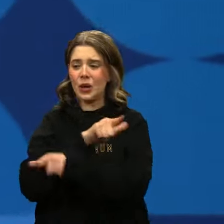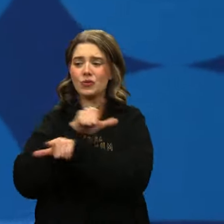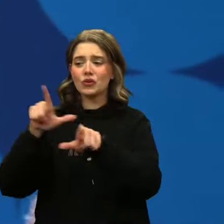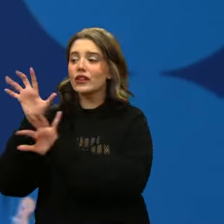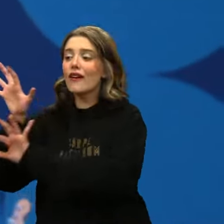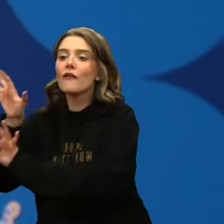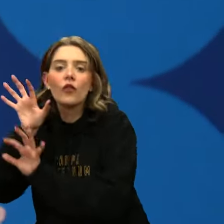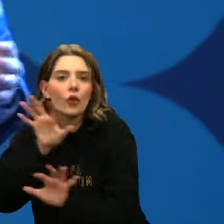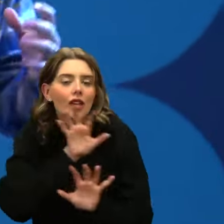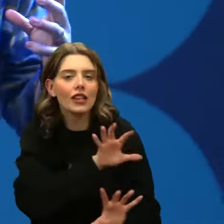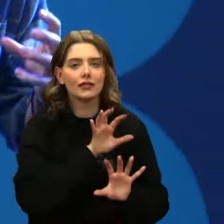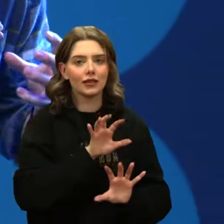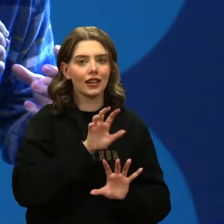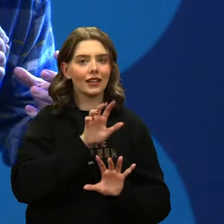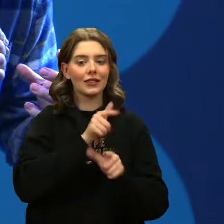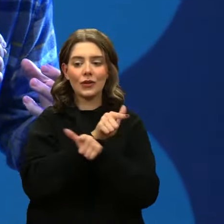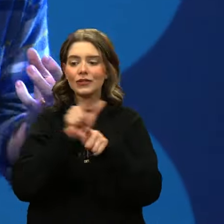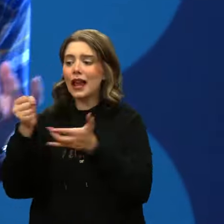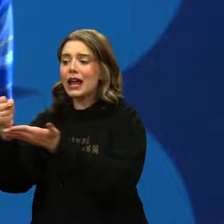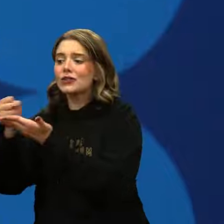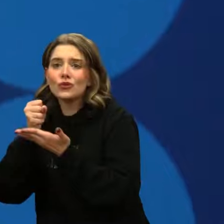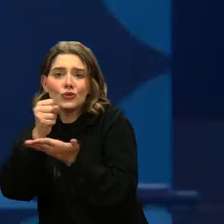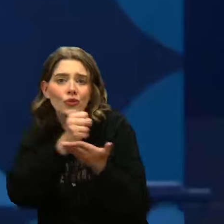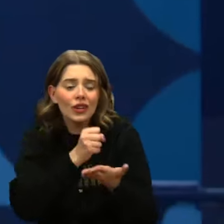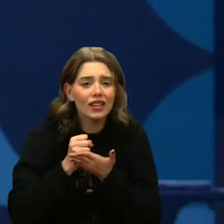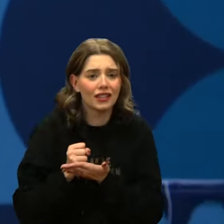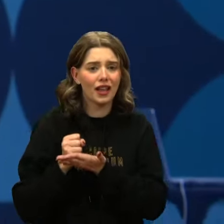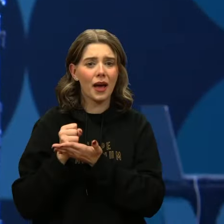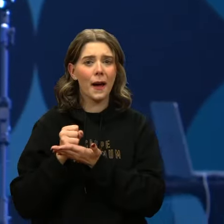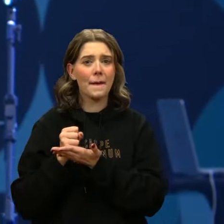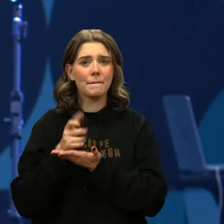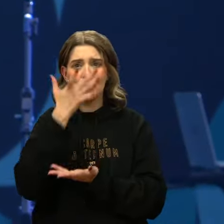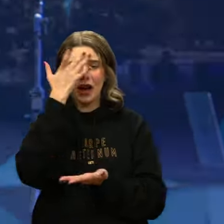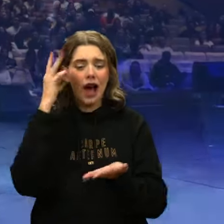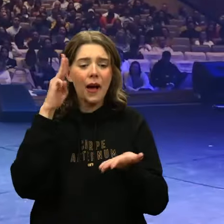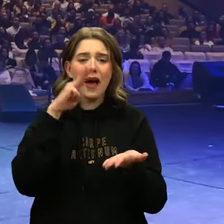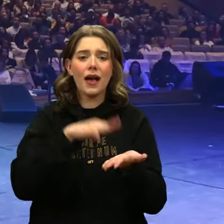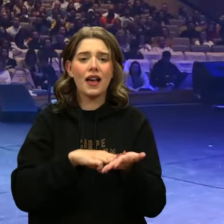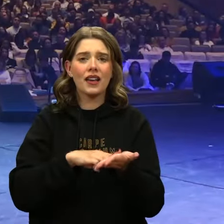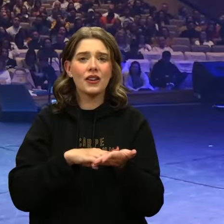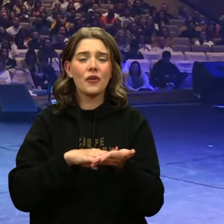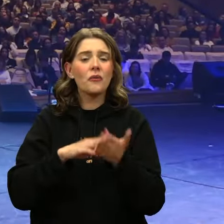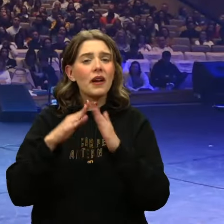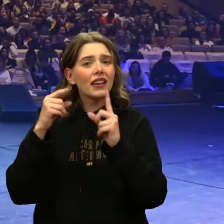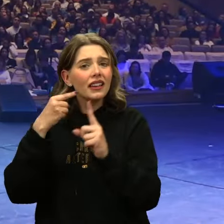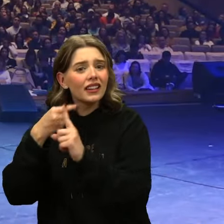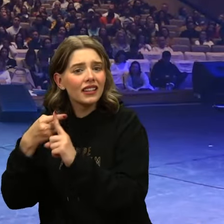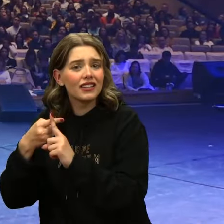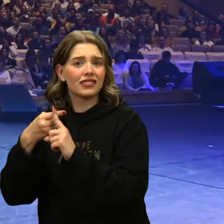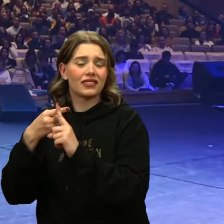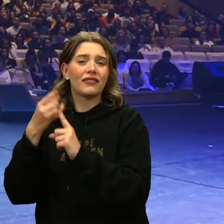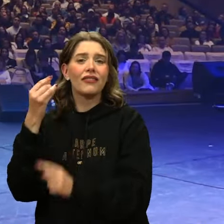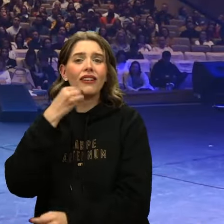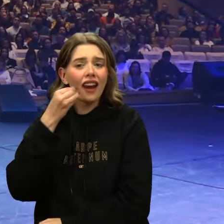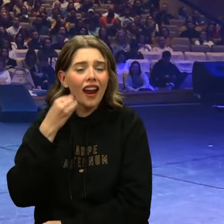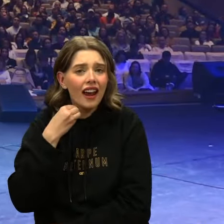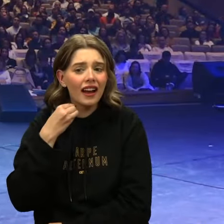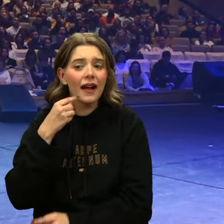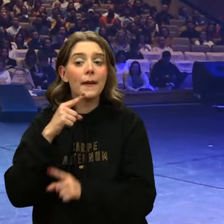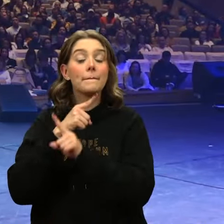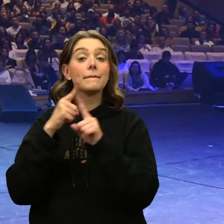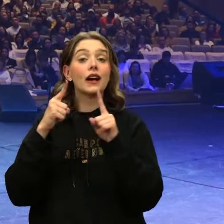não tinha cooperação da sociedade, tinha poucos membros. Era uma igreja pobre, mas ainda assim, é tremendo a